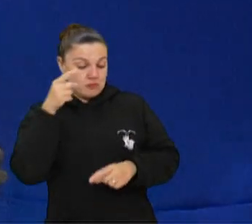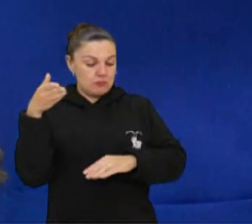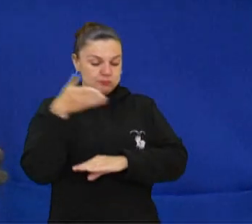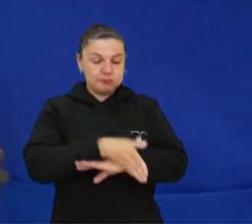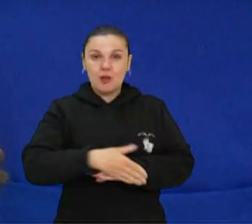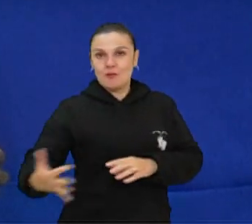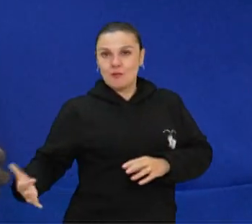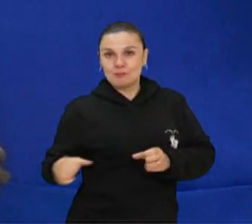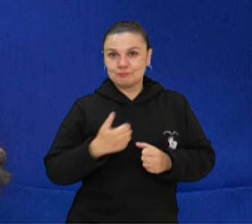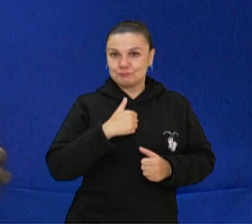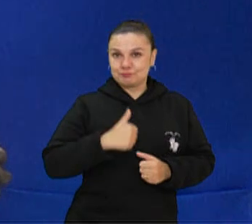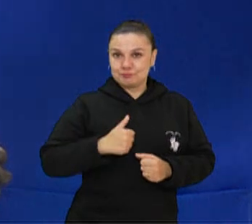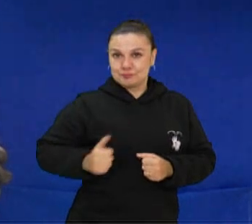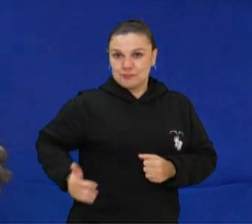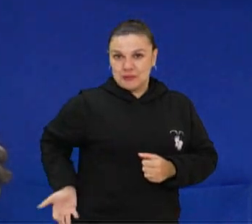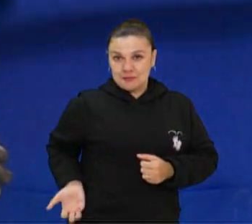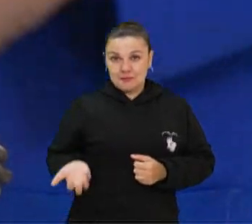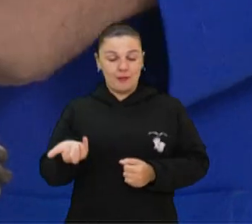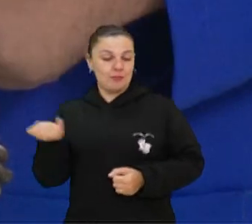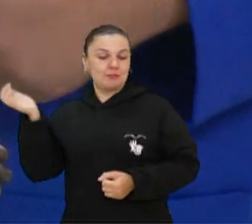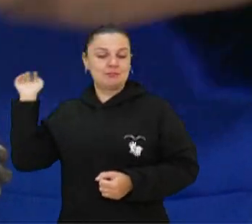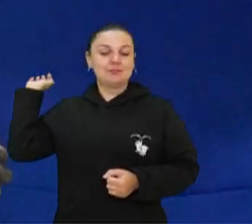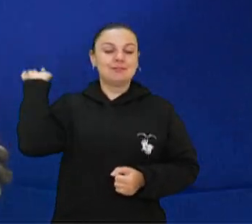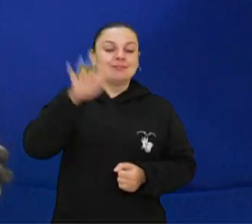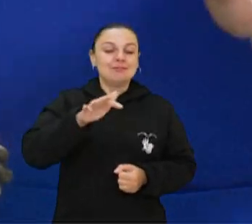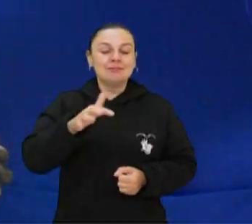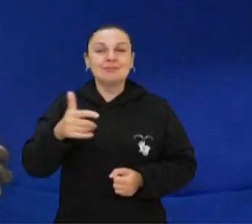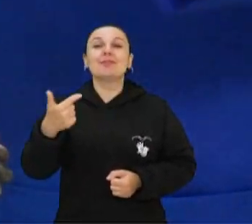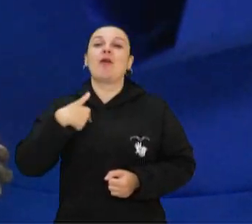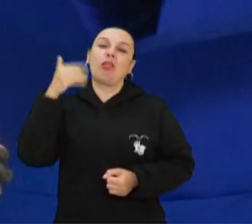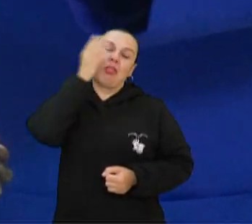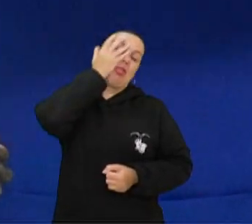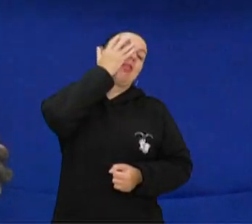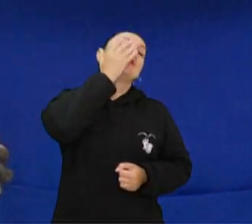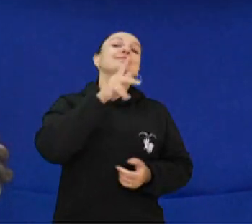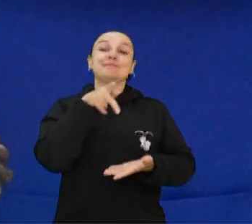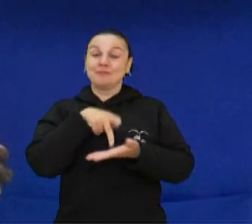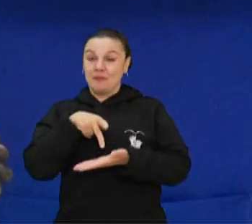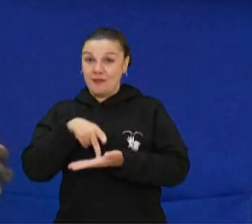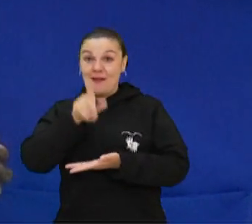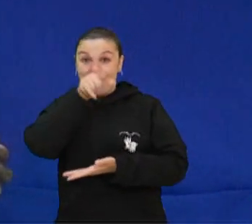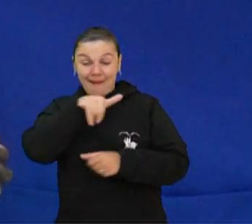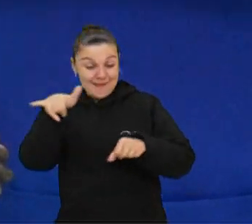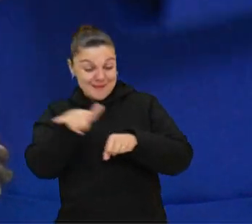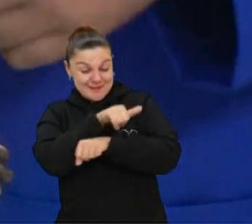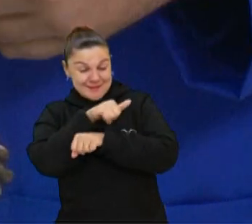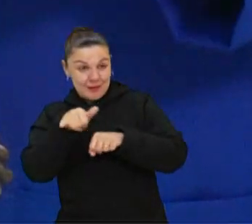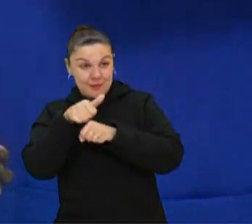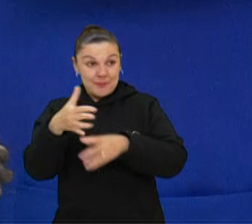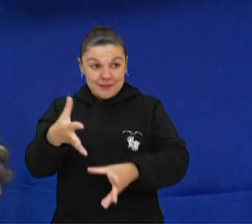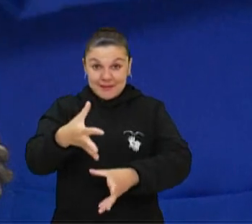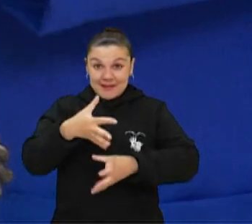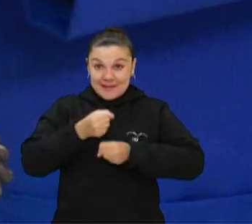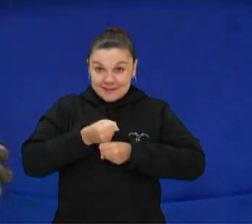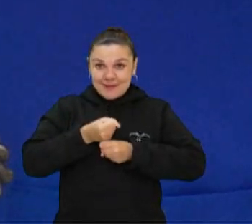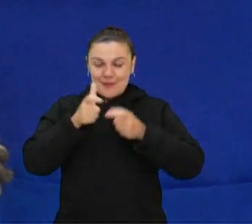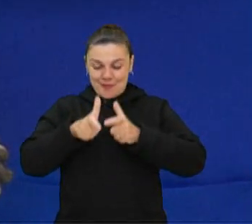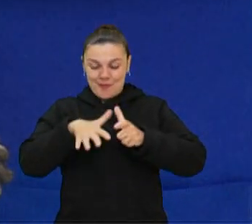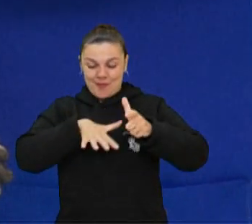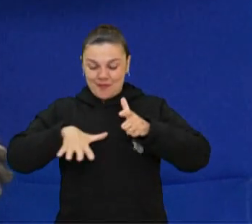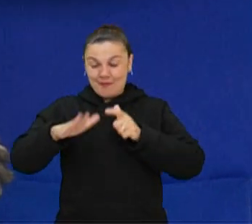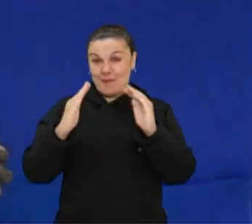as fezes, os restos da nutrição, e arremessaram contra a minha pessoa. É uma forma de estratégia de proteção de